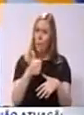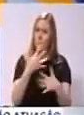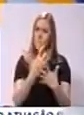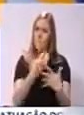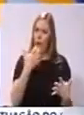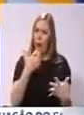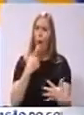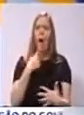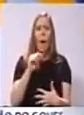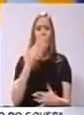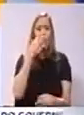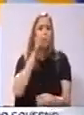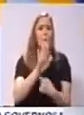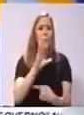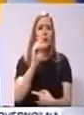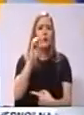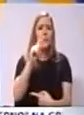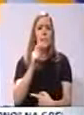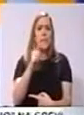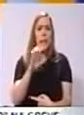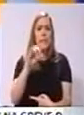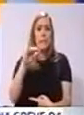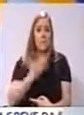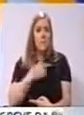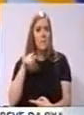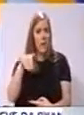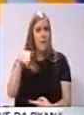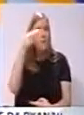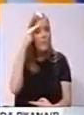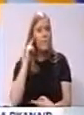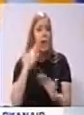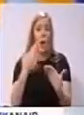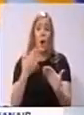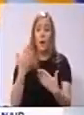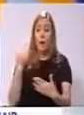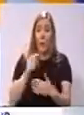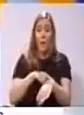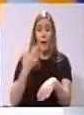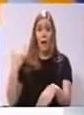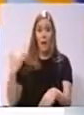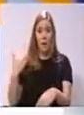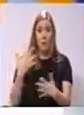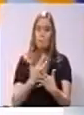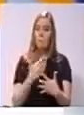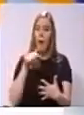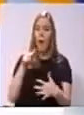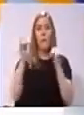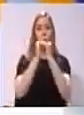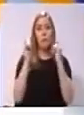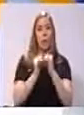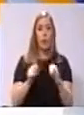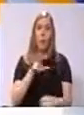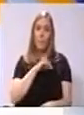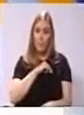o José Cid, que irá estar durante a semana em Penafiel, que ainda agora recentemente tivemos essa bela notícia, que será reconhecido internacionalmente